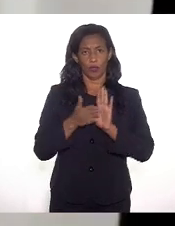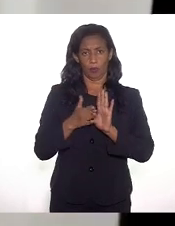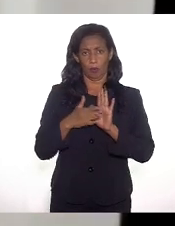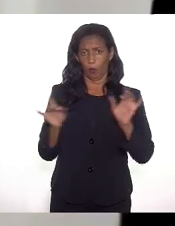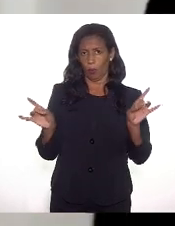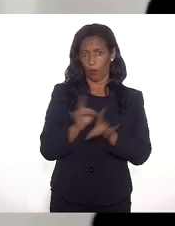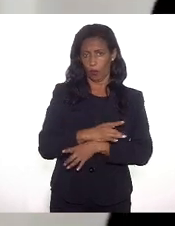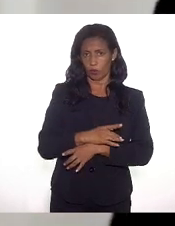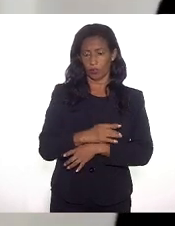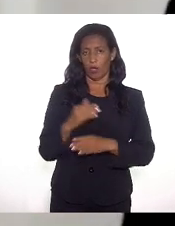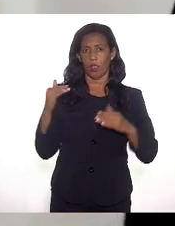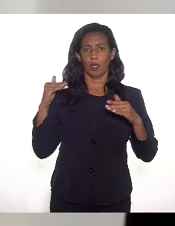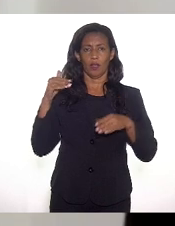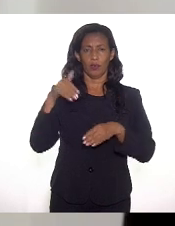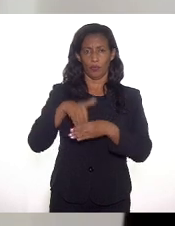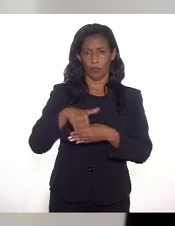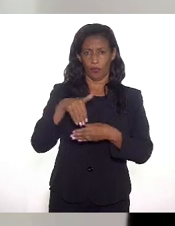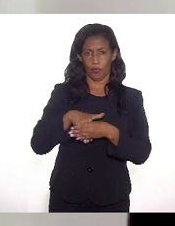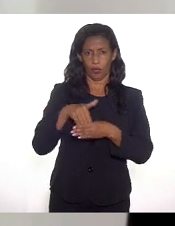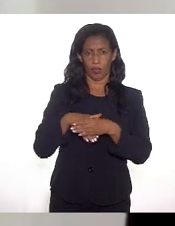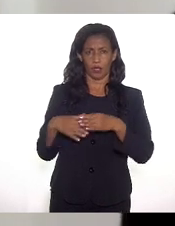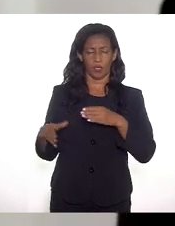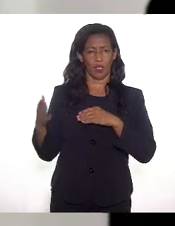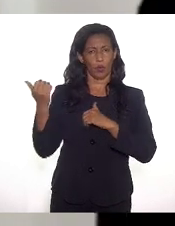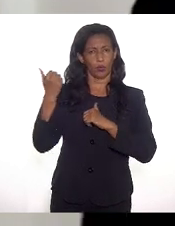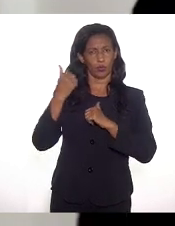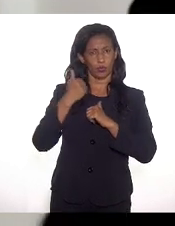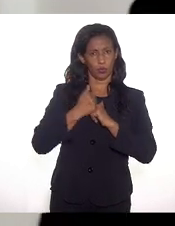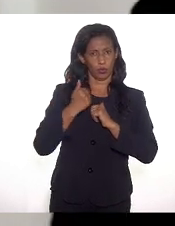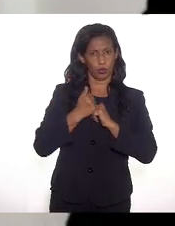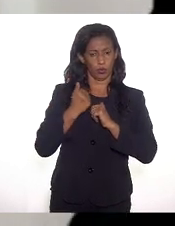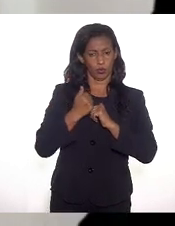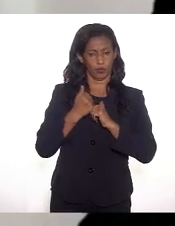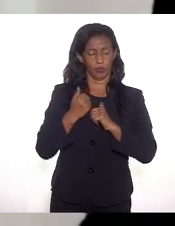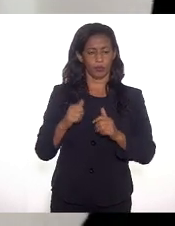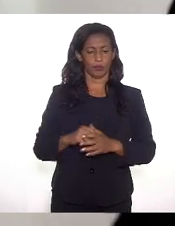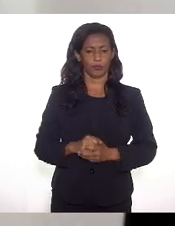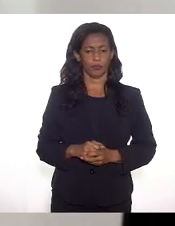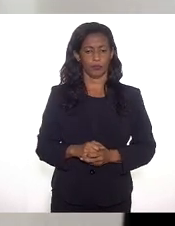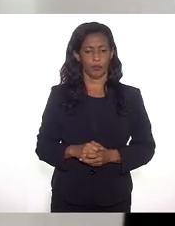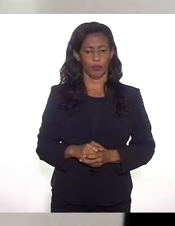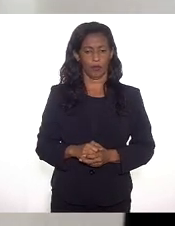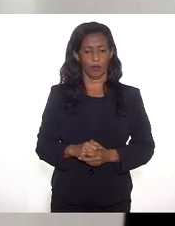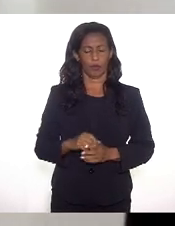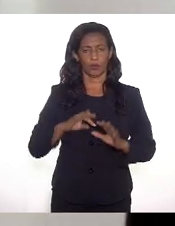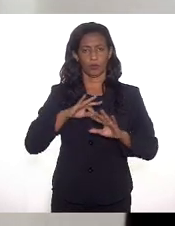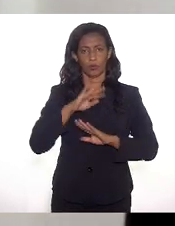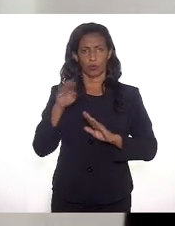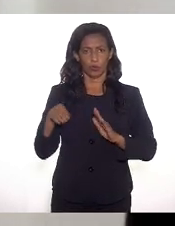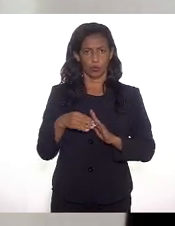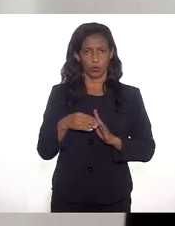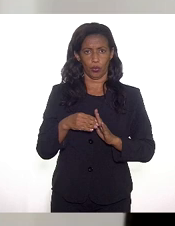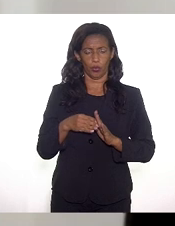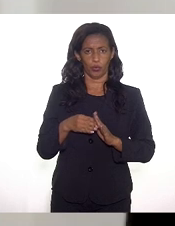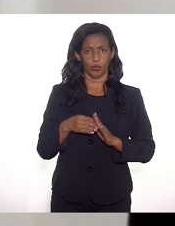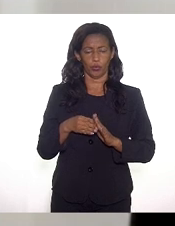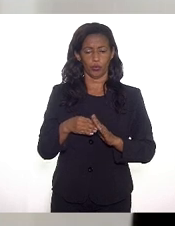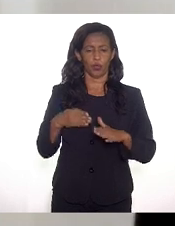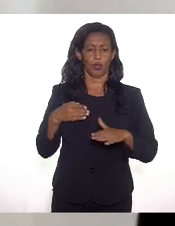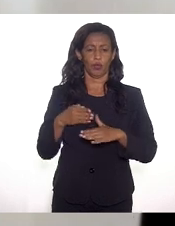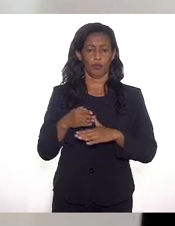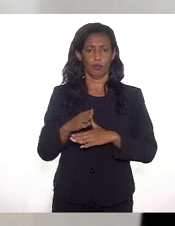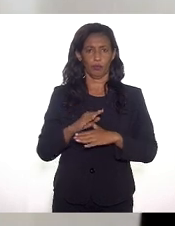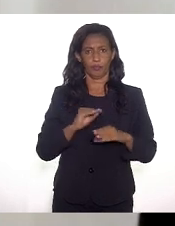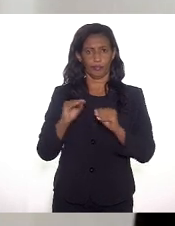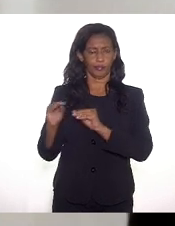emitidos em votação substitutivo com forma final de redação que a presidência defere. Senhores que aprovam, permaneçam como estão aprovados, vai